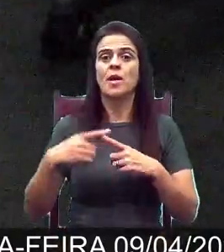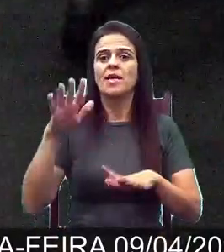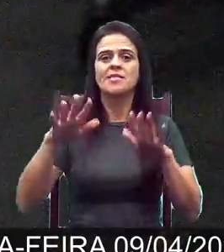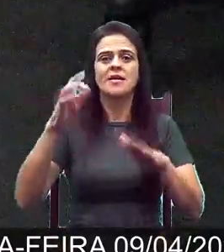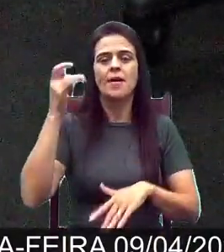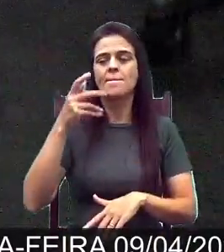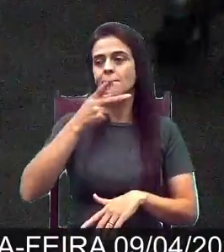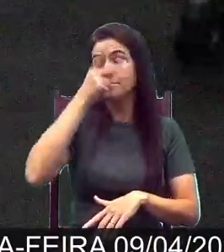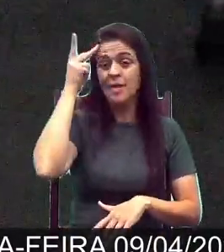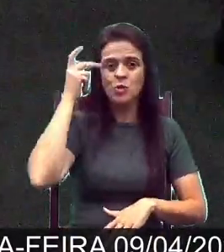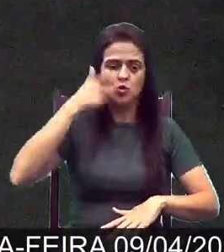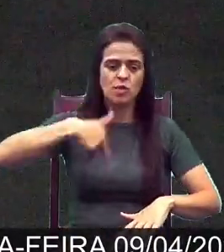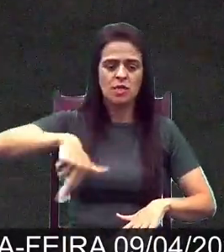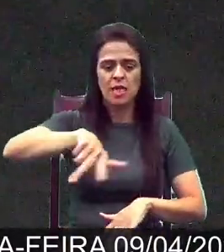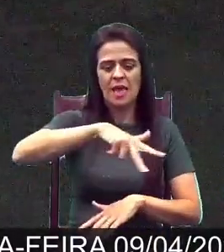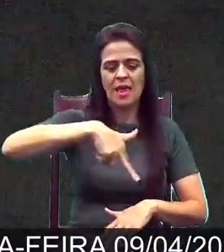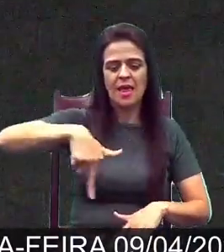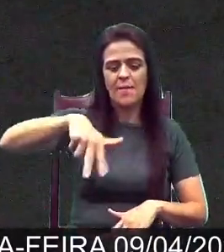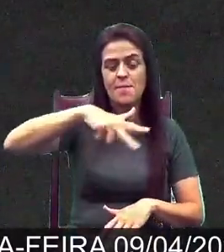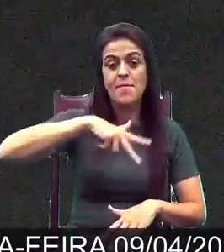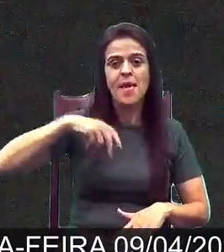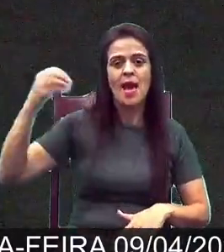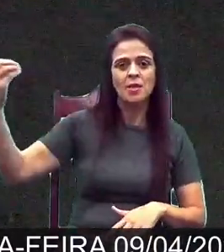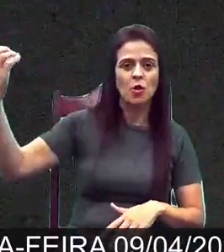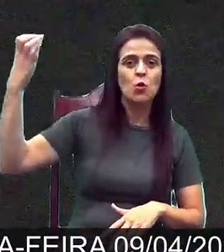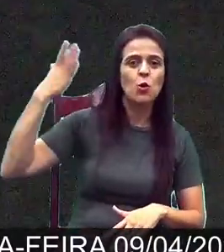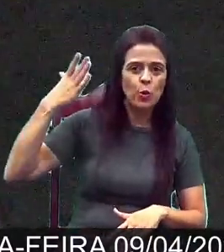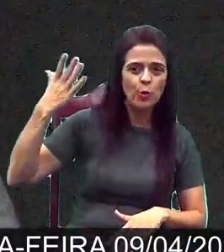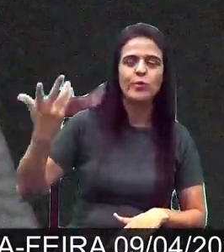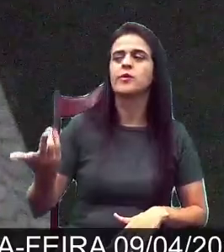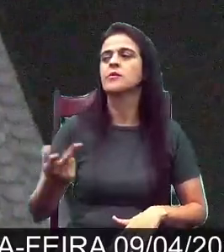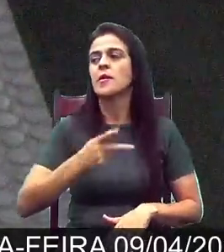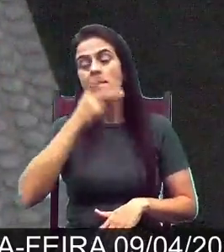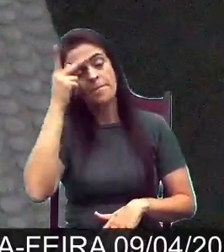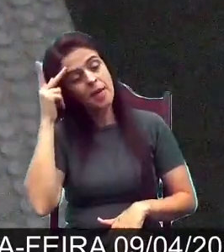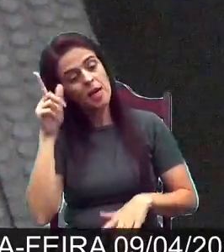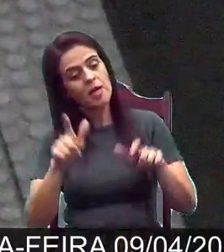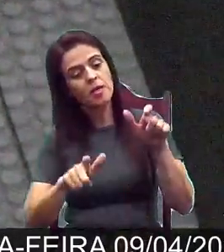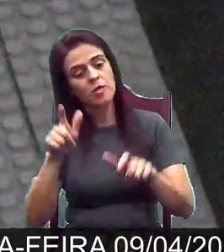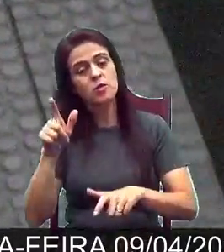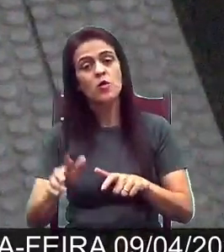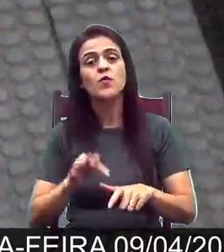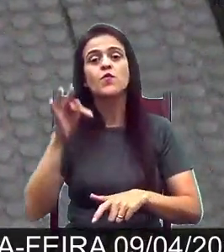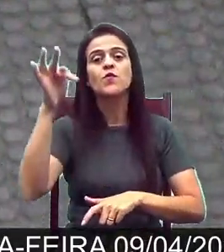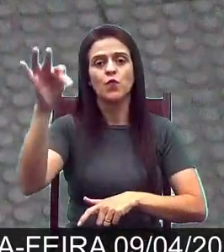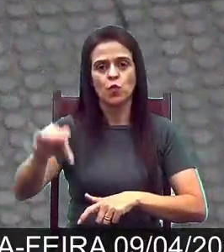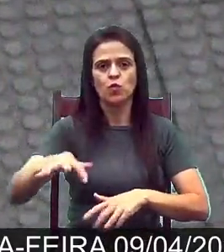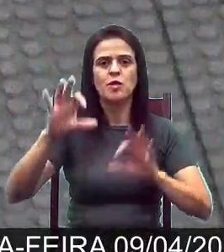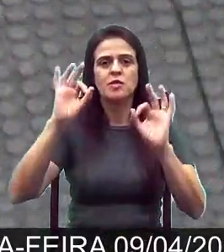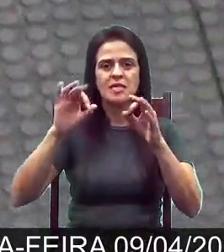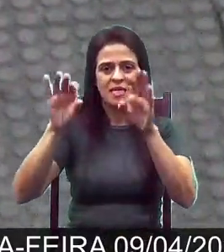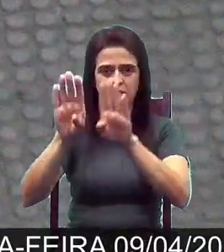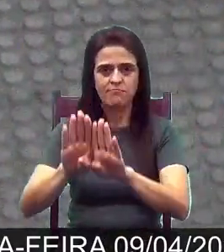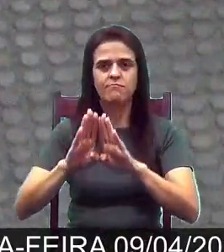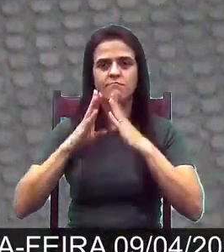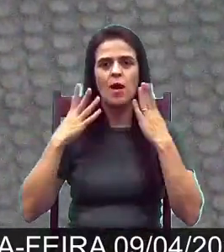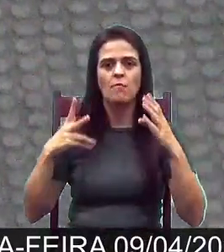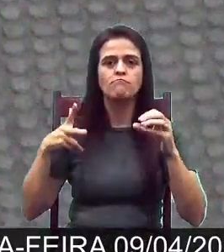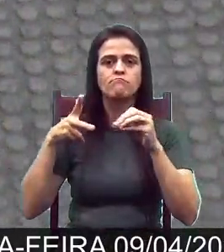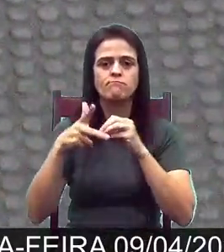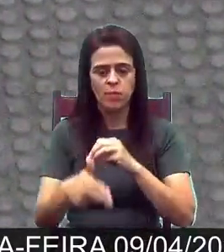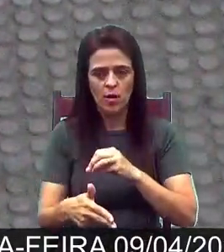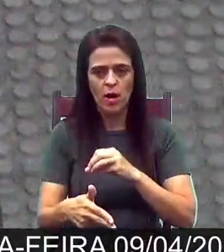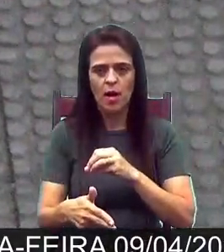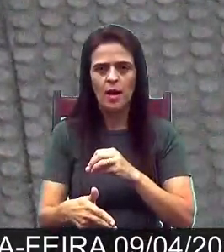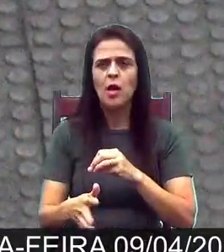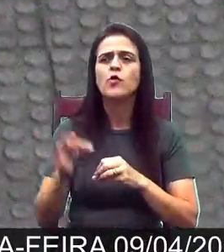caminhada, para toda a população que logo nós vamos inaugurar, se Deus quiser, na hora que o